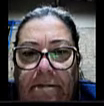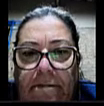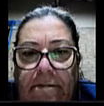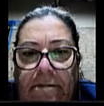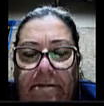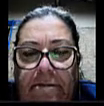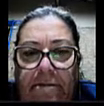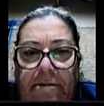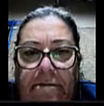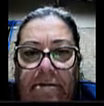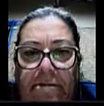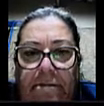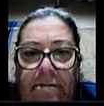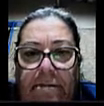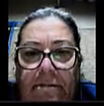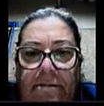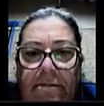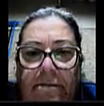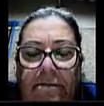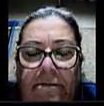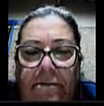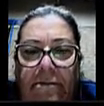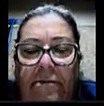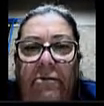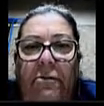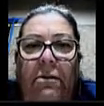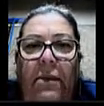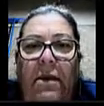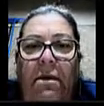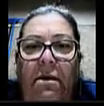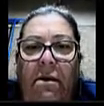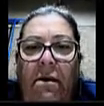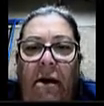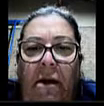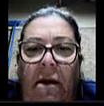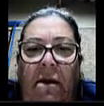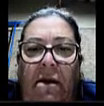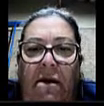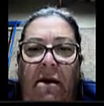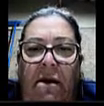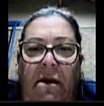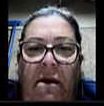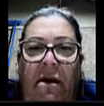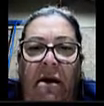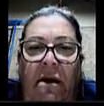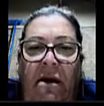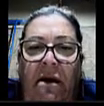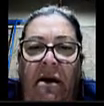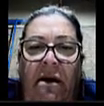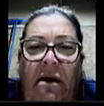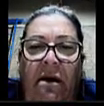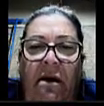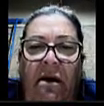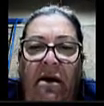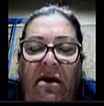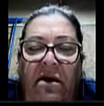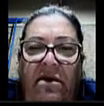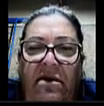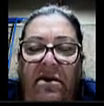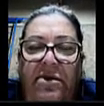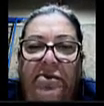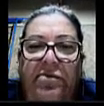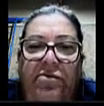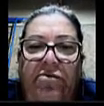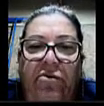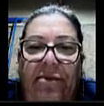leitura, na escrita ou na matemática fosse explicado pelo QI. E o transtorno é exatamente o oposto. É você